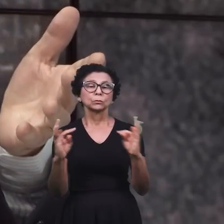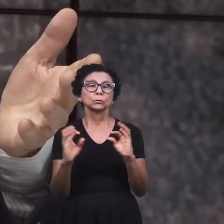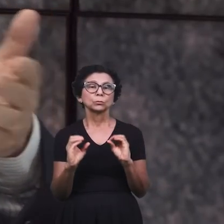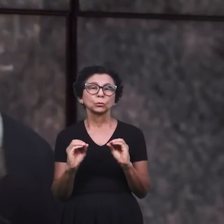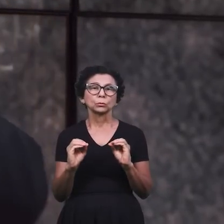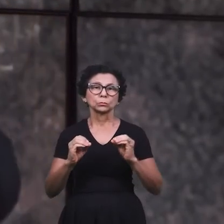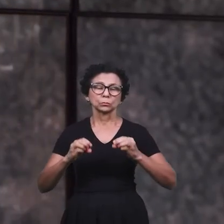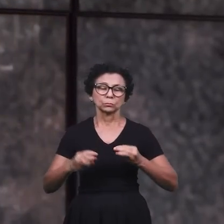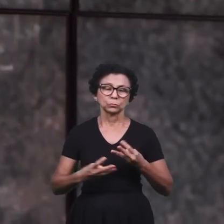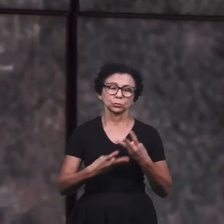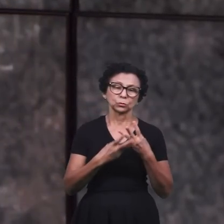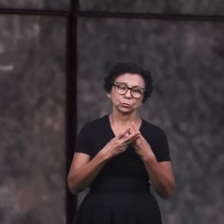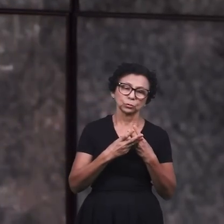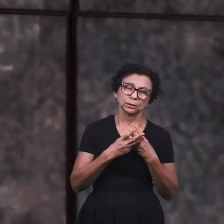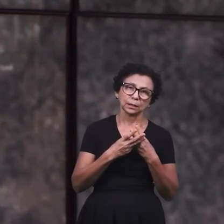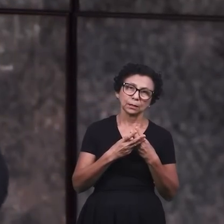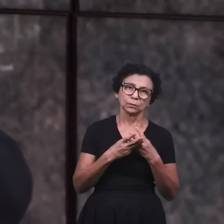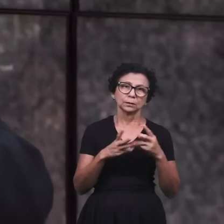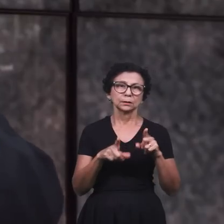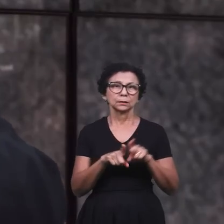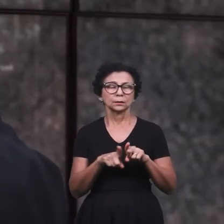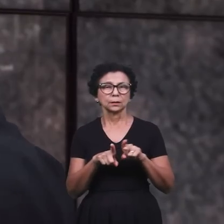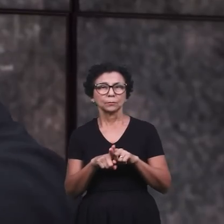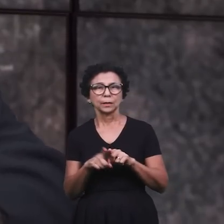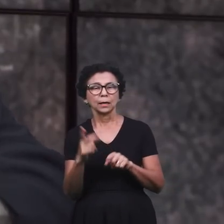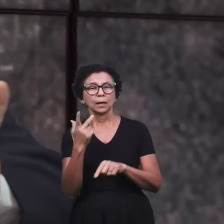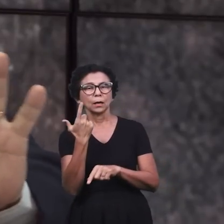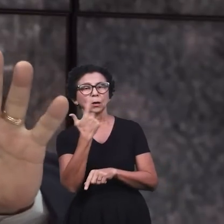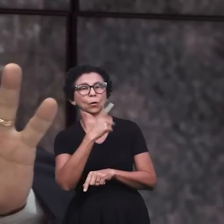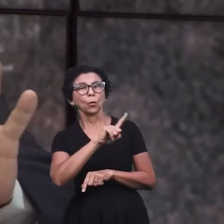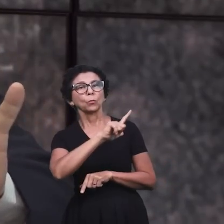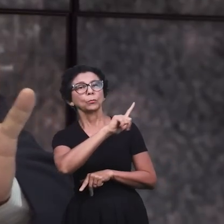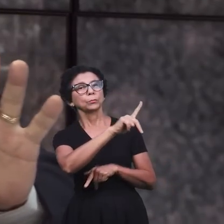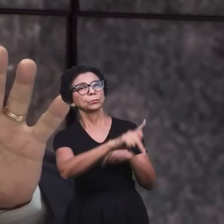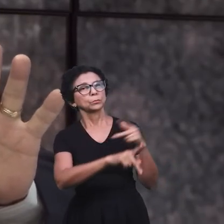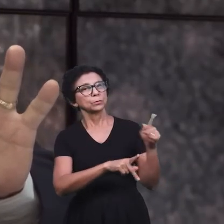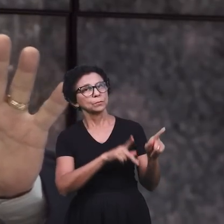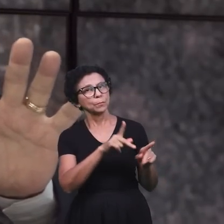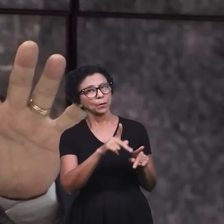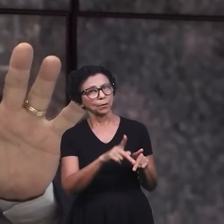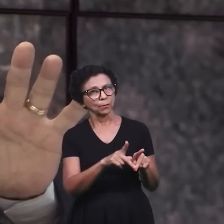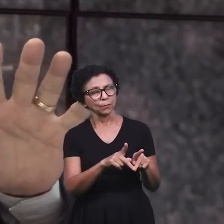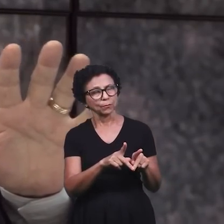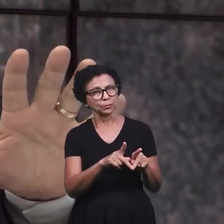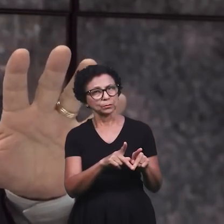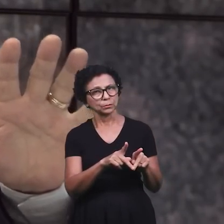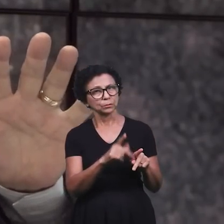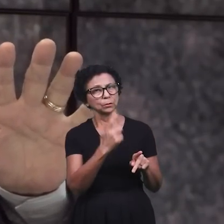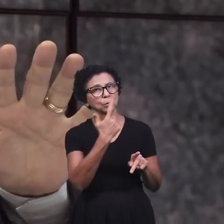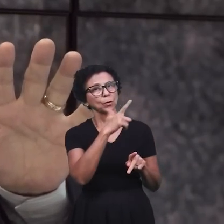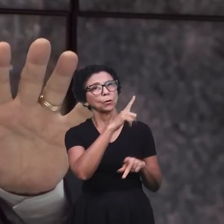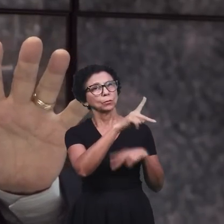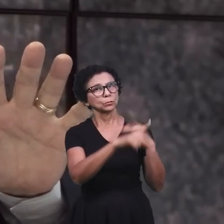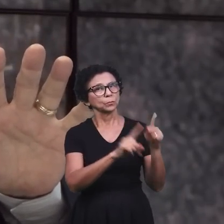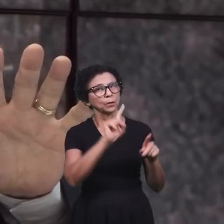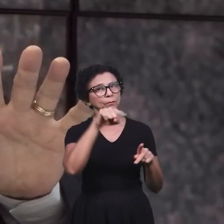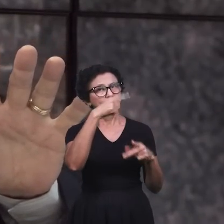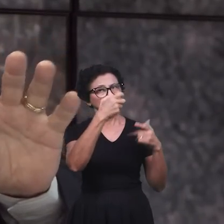com os judeus, estendida também aos gentios. Nós vamos falar dessa extensão logo em